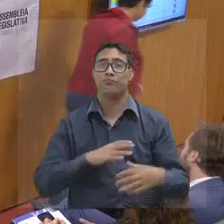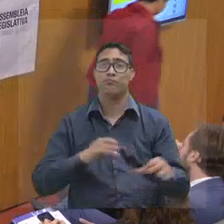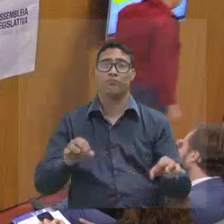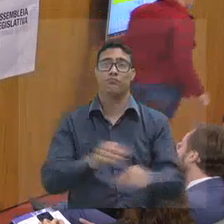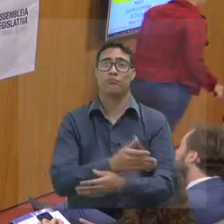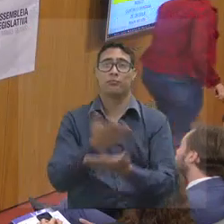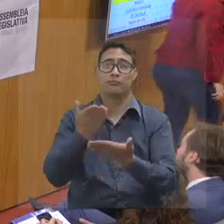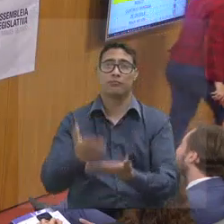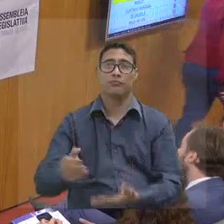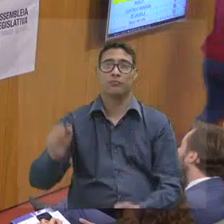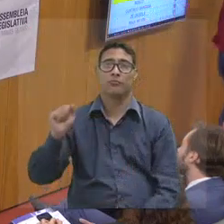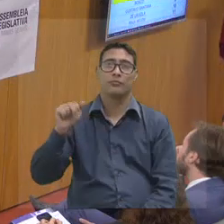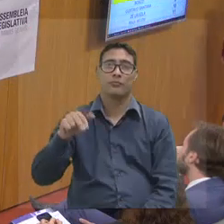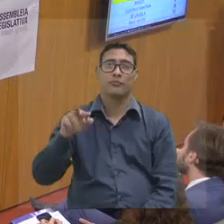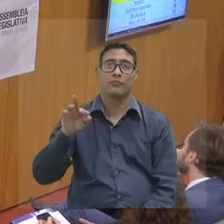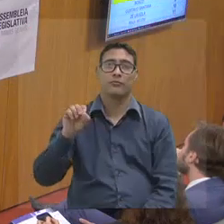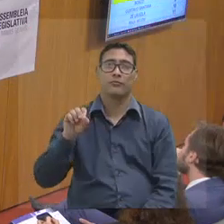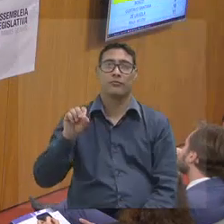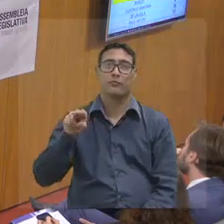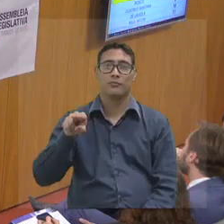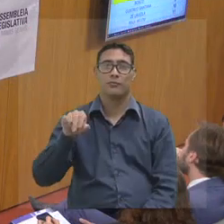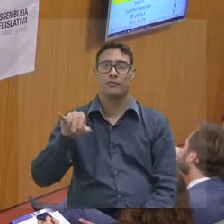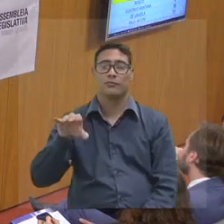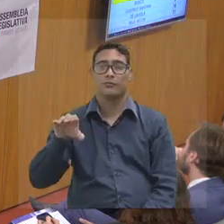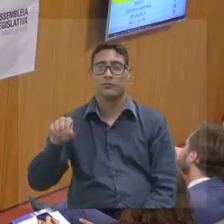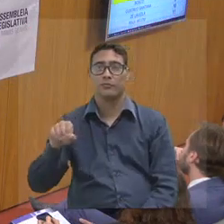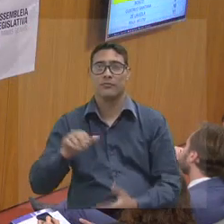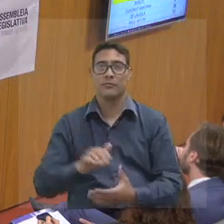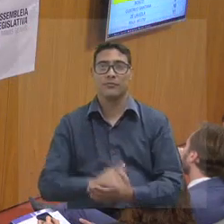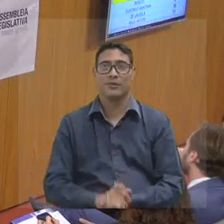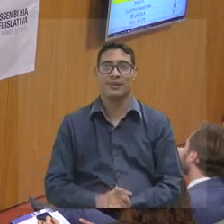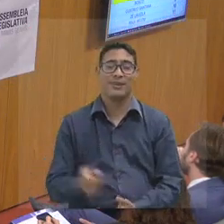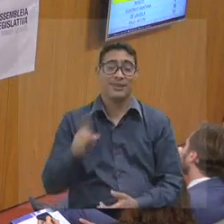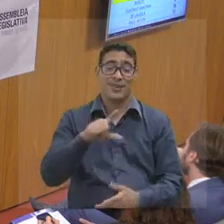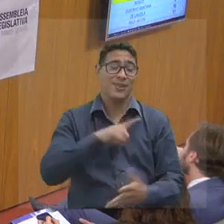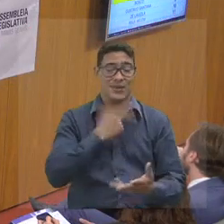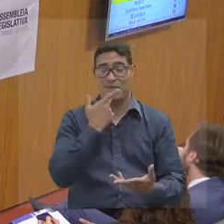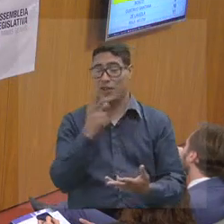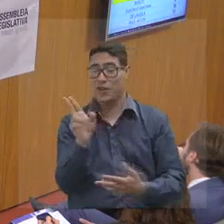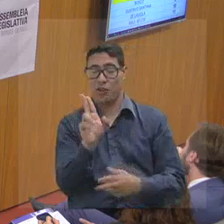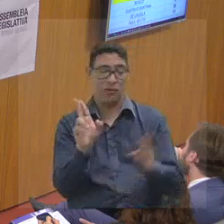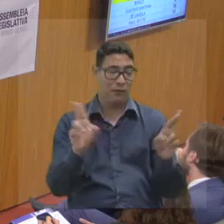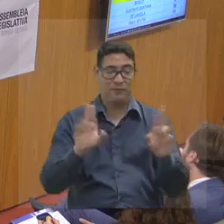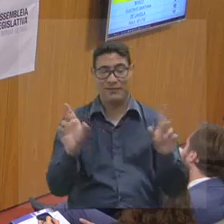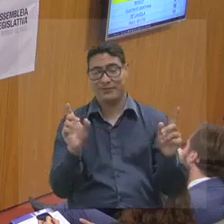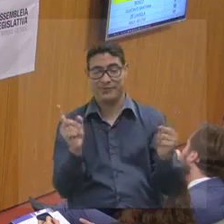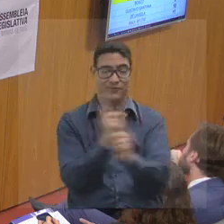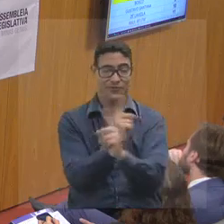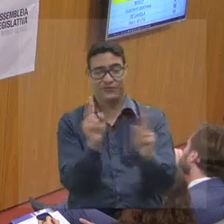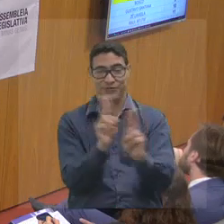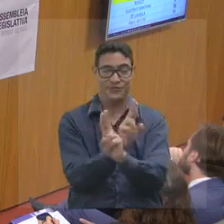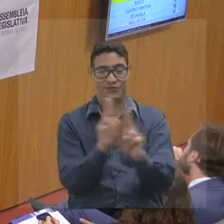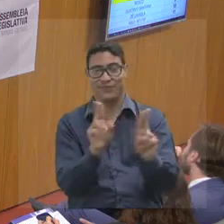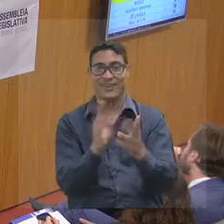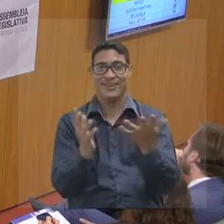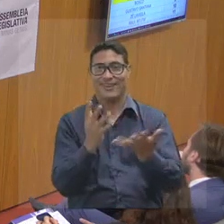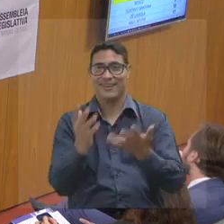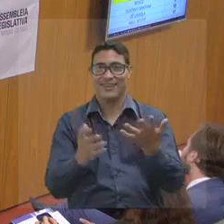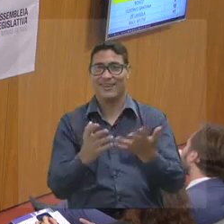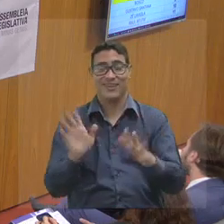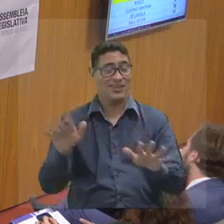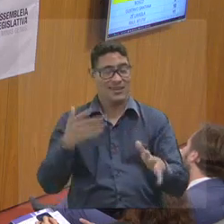Carlos Andrade Magalhães Andrade mas é são menos menos